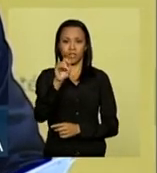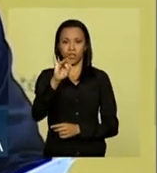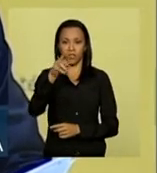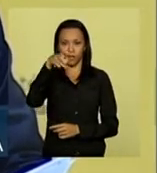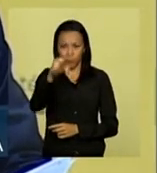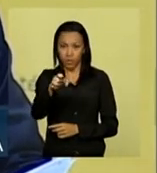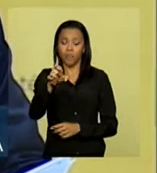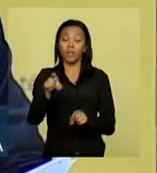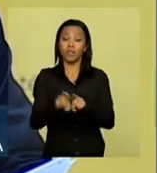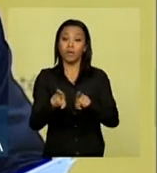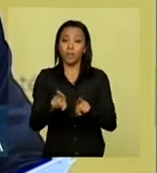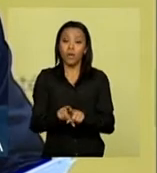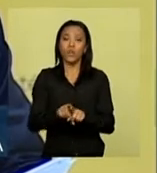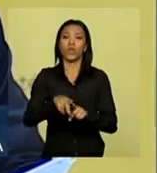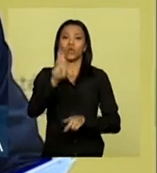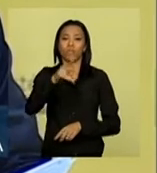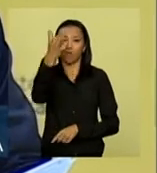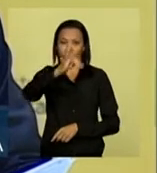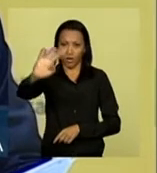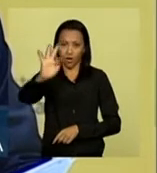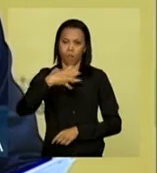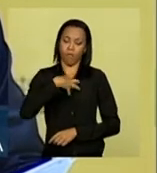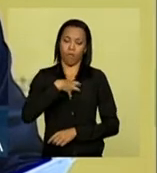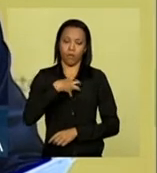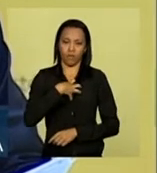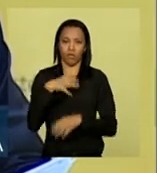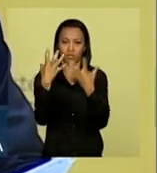a Universidade Federal da Bahia